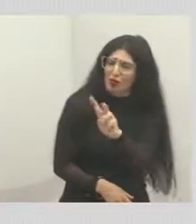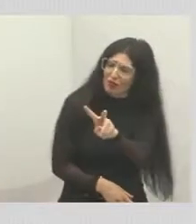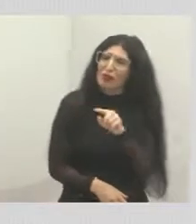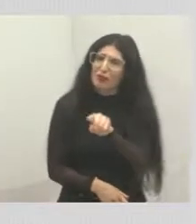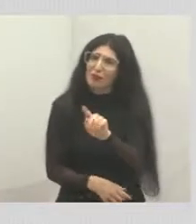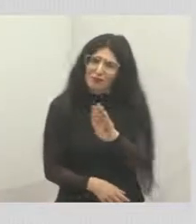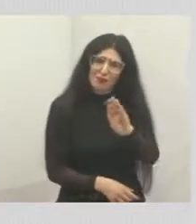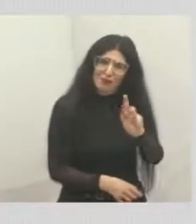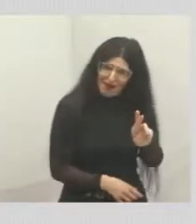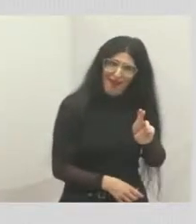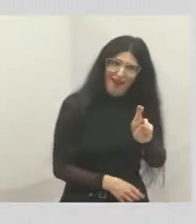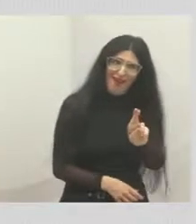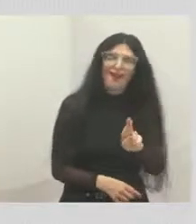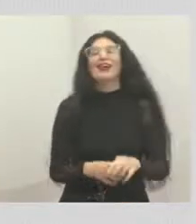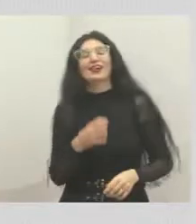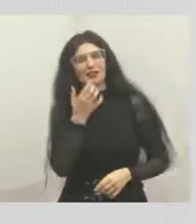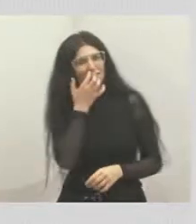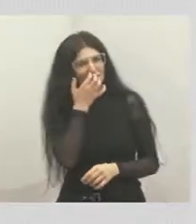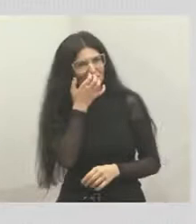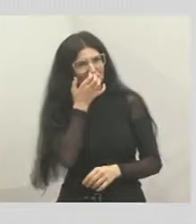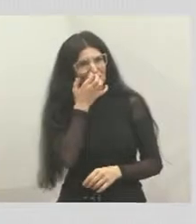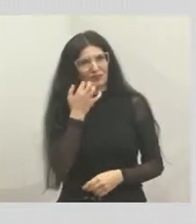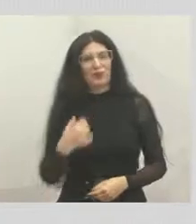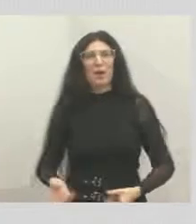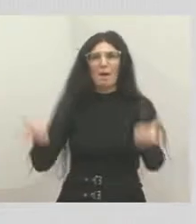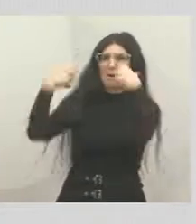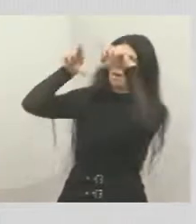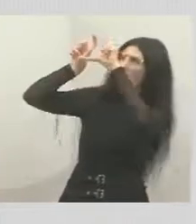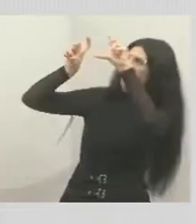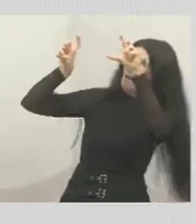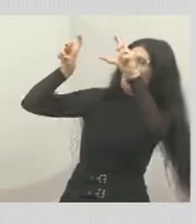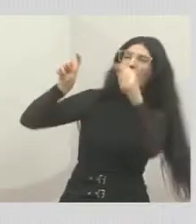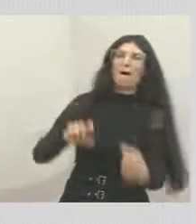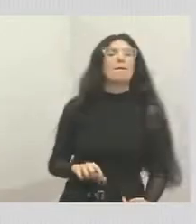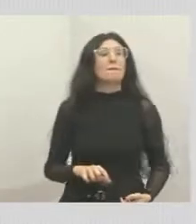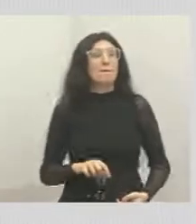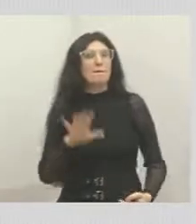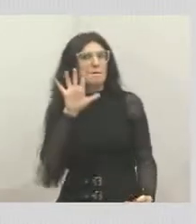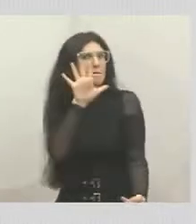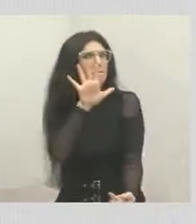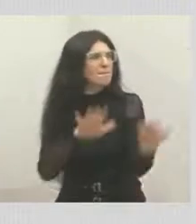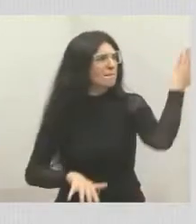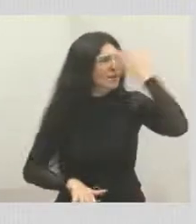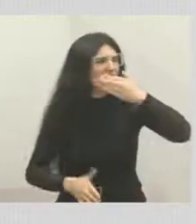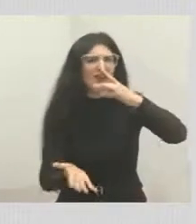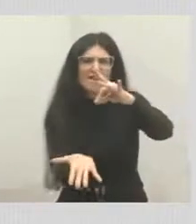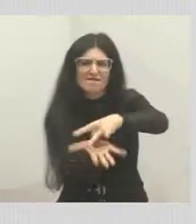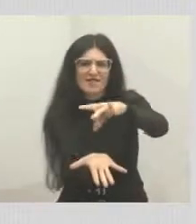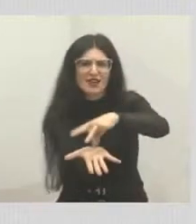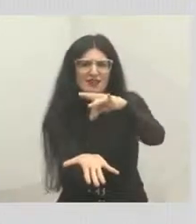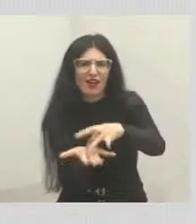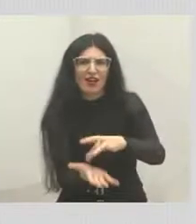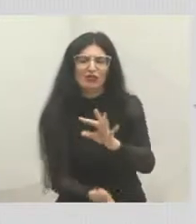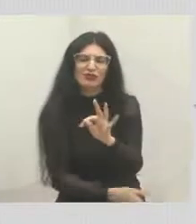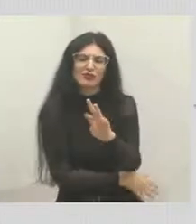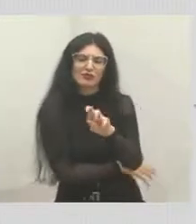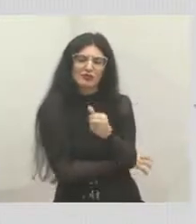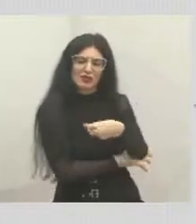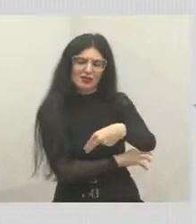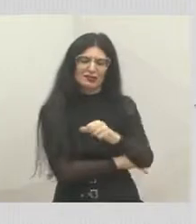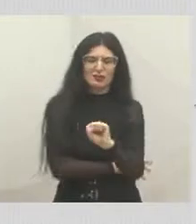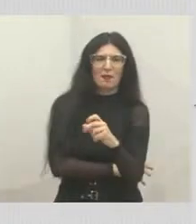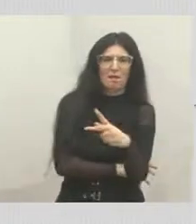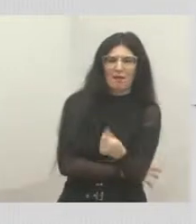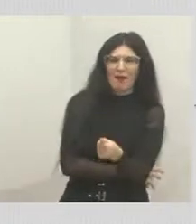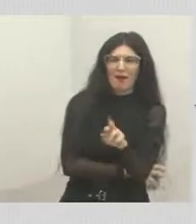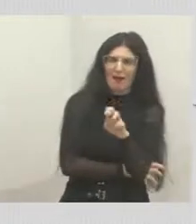www.jacareí.sp.gov.br, utilizando-se do canal Transparência, igual a setinha nos mostra aqui. Clicando nesse botão,